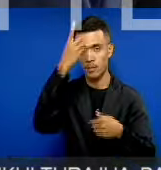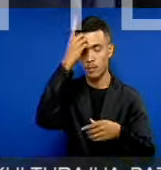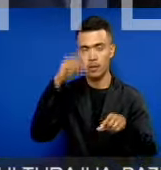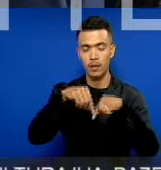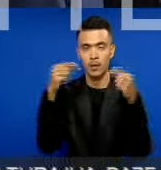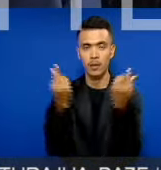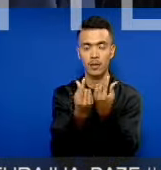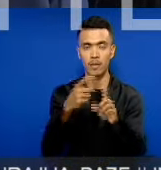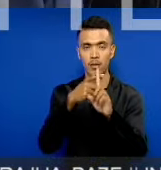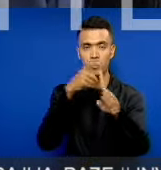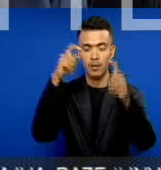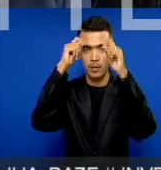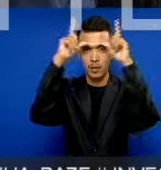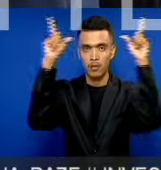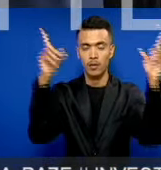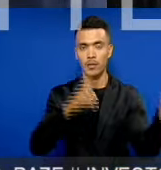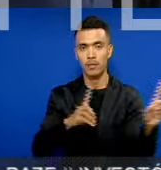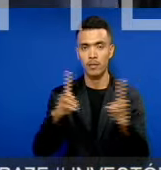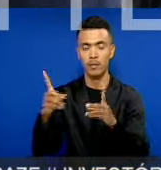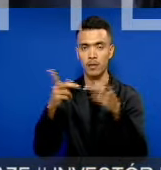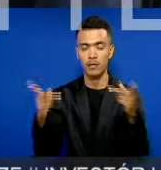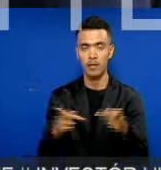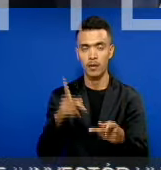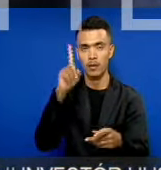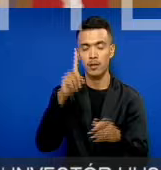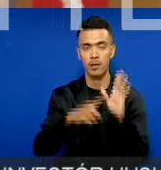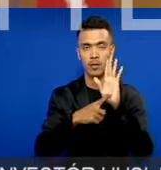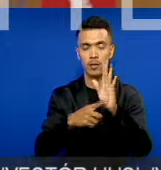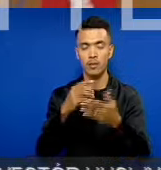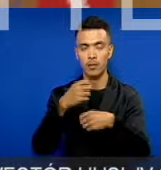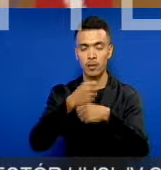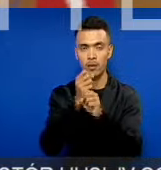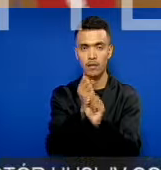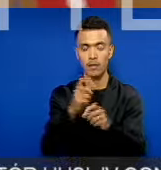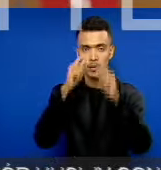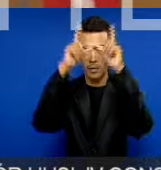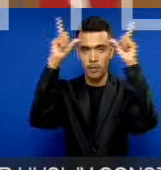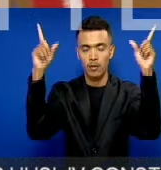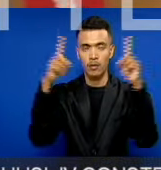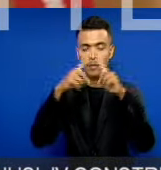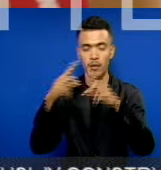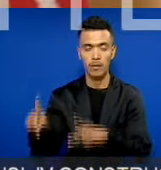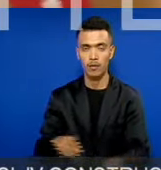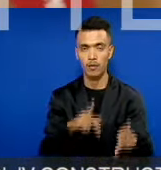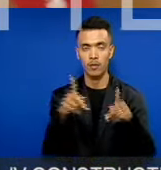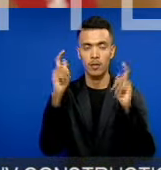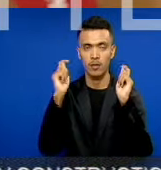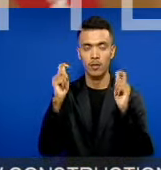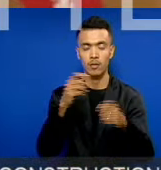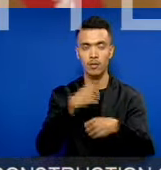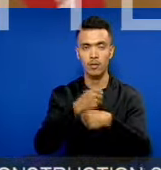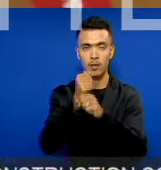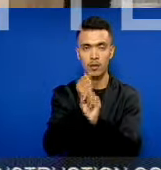Rússia Delegação Timor-Leste estabelece pavilhão Ida onde demonstra produto café Timor para público. A tubele coco sabor café